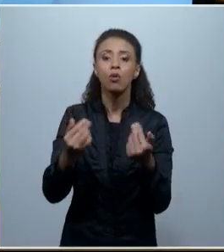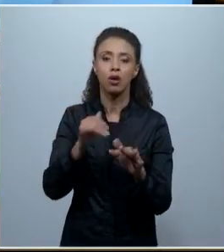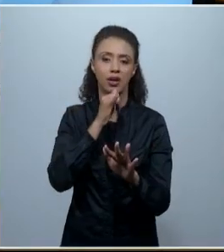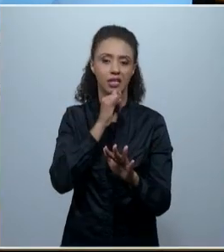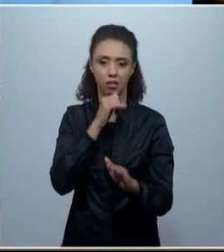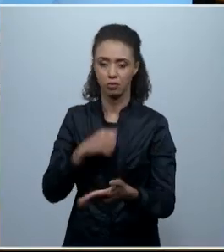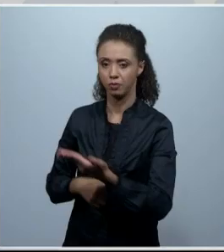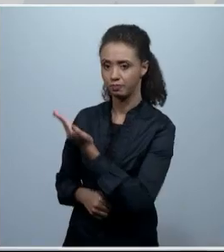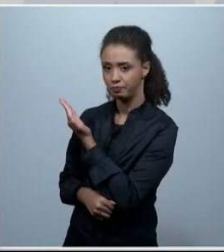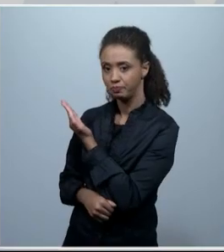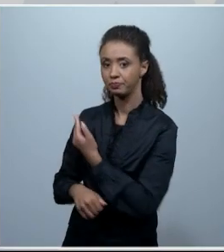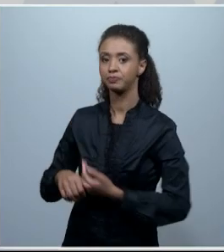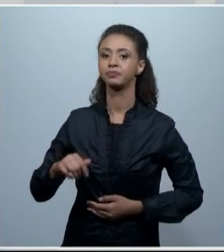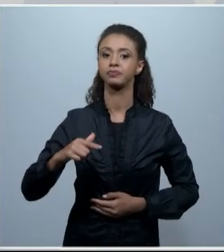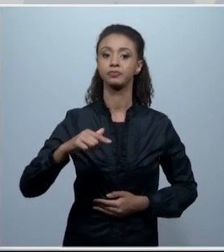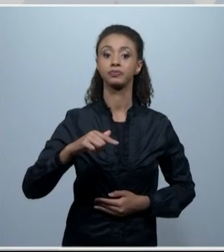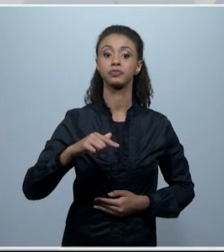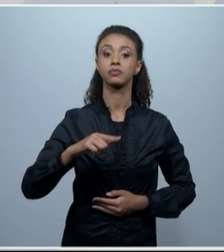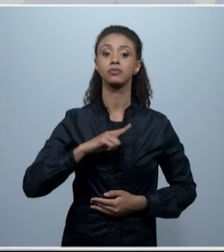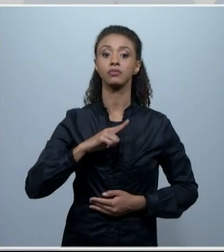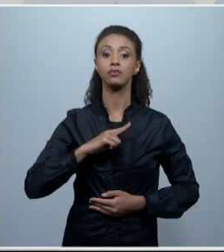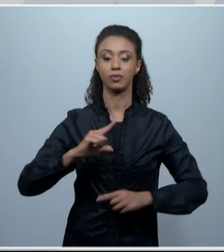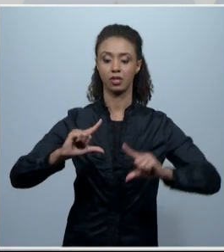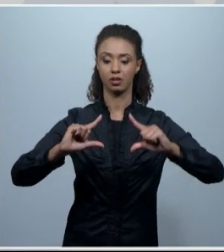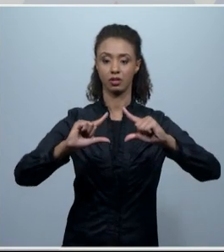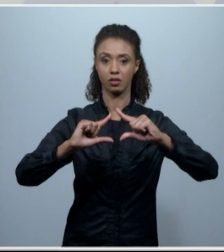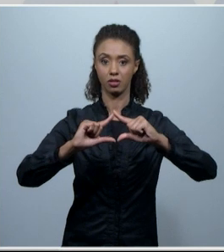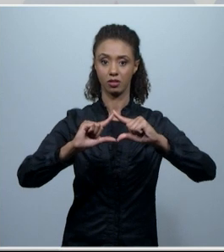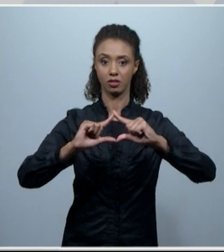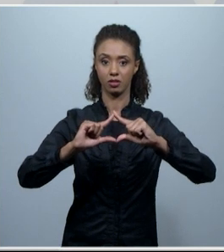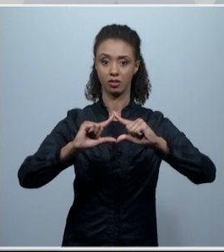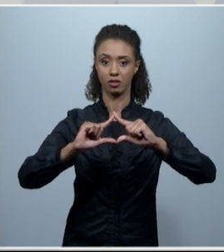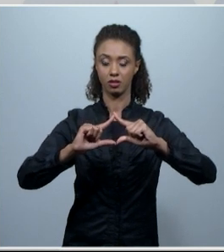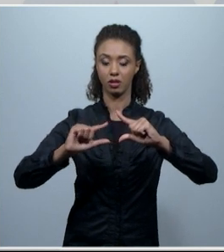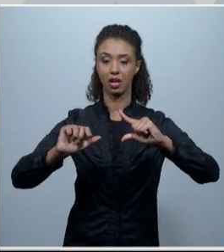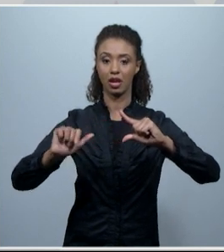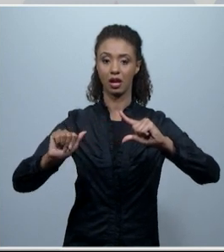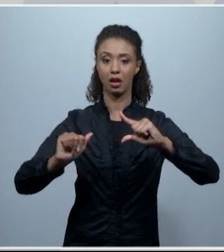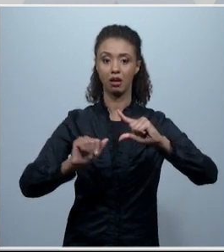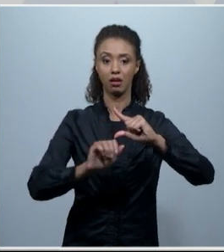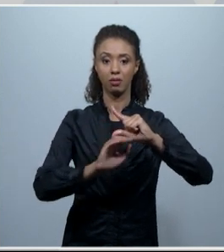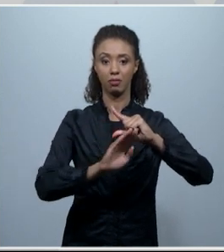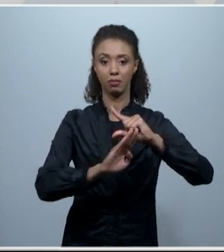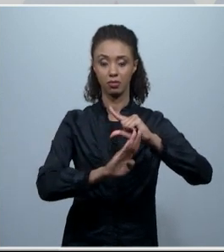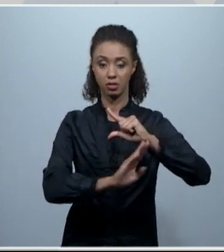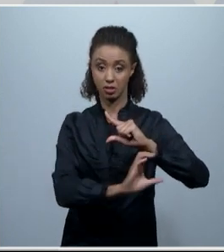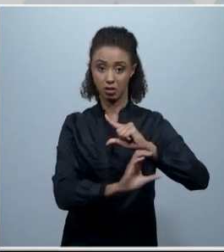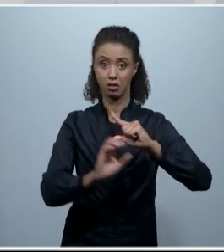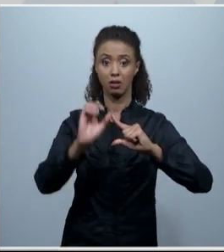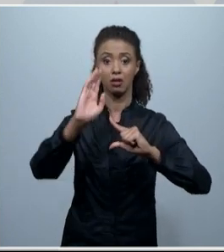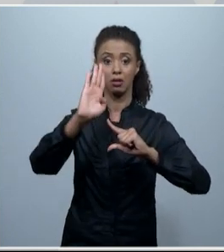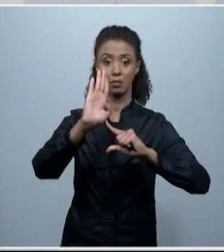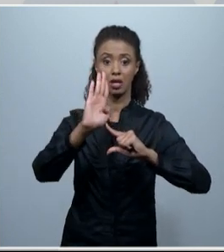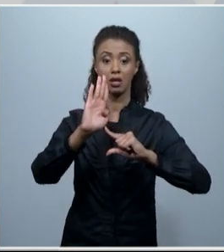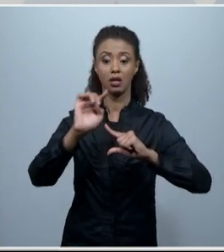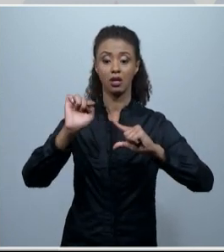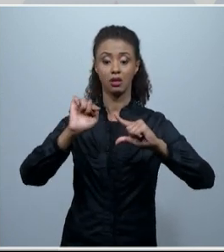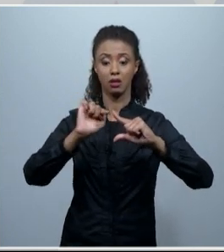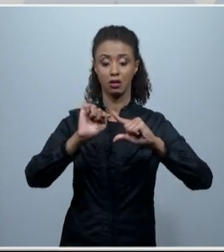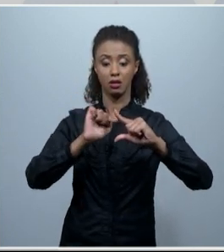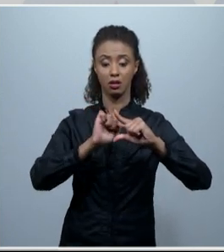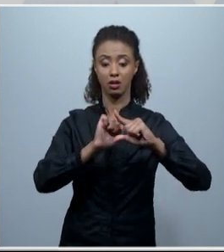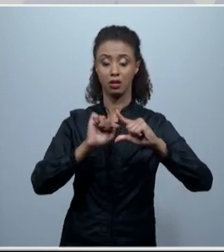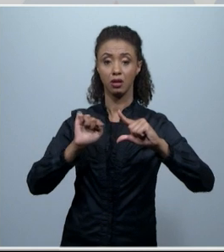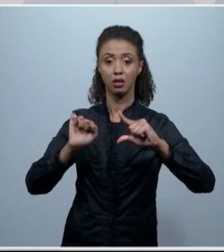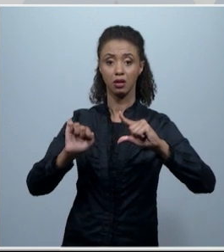abc que está no desenho da solução do nosso exercício é um triângulo cujos ângulos internos são todos menores do que 90 graus um